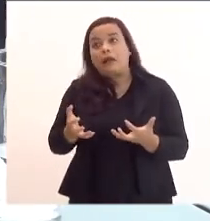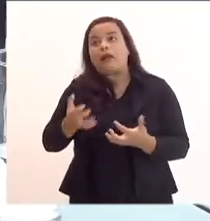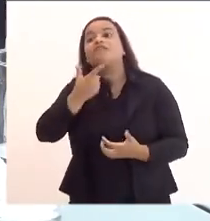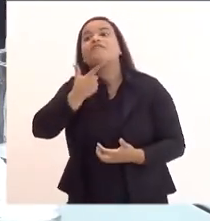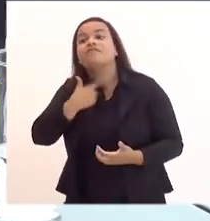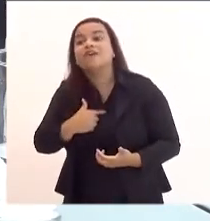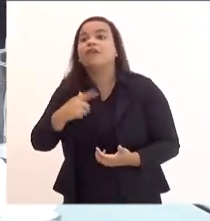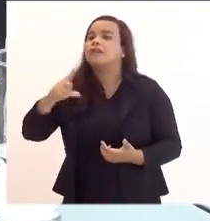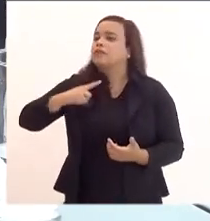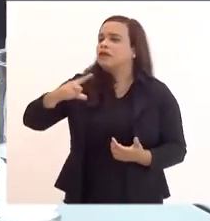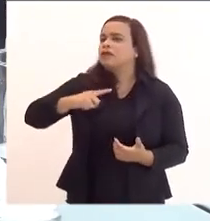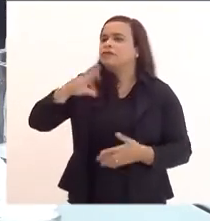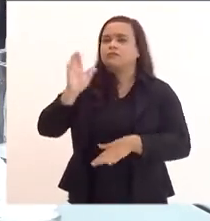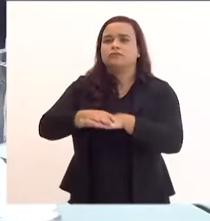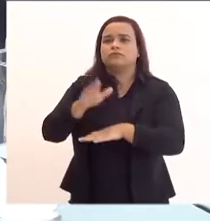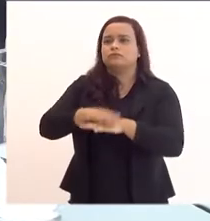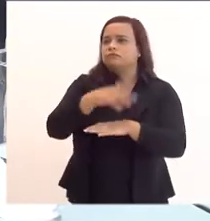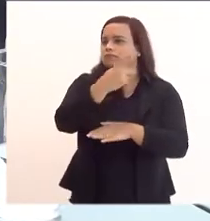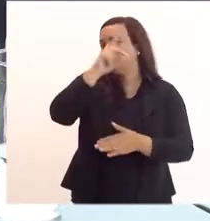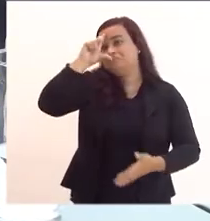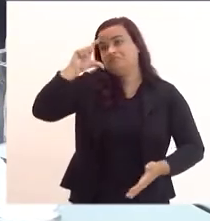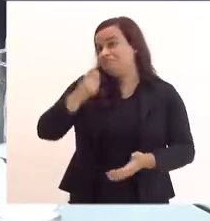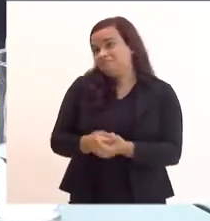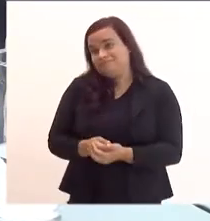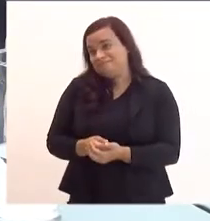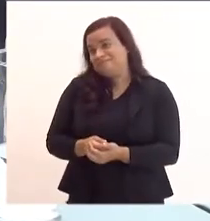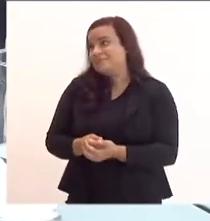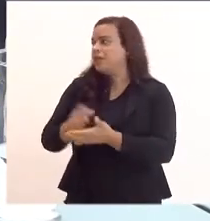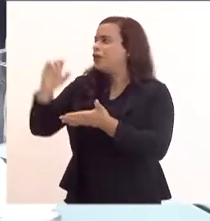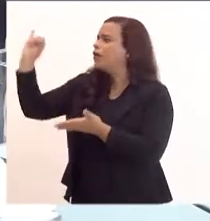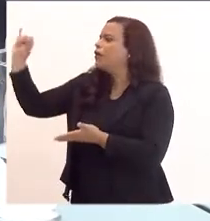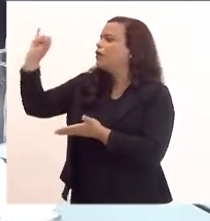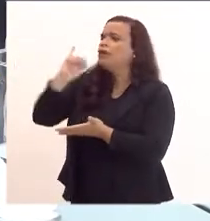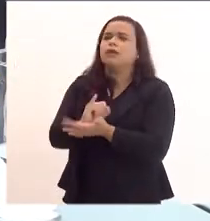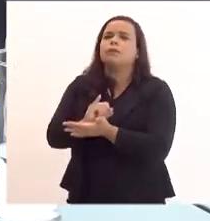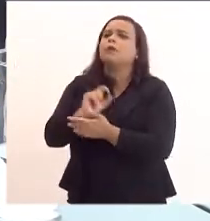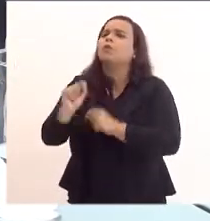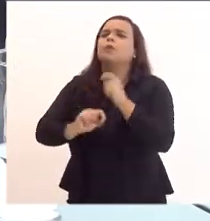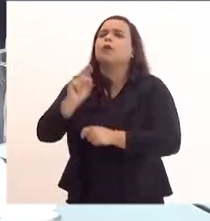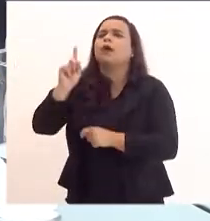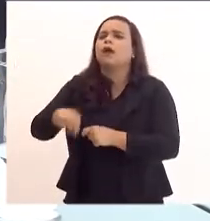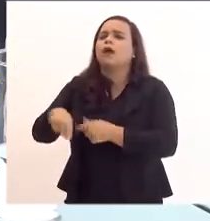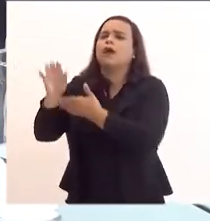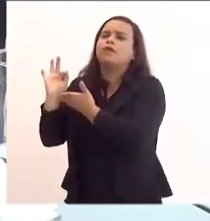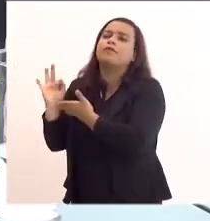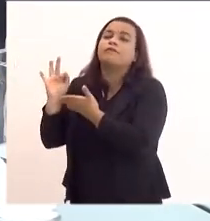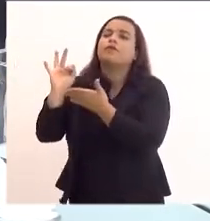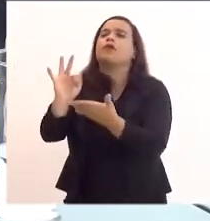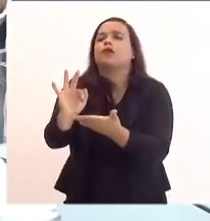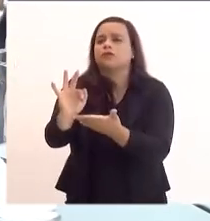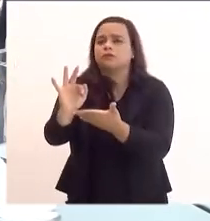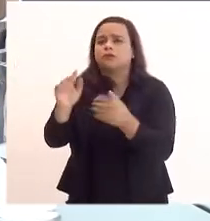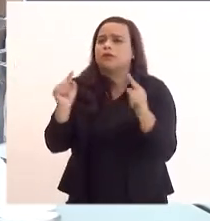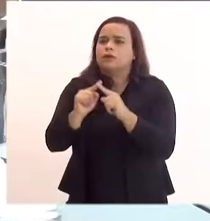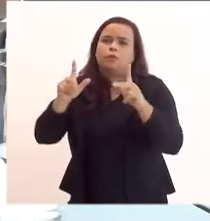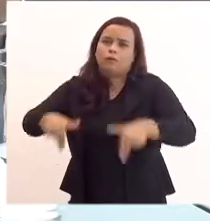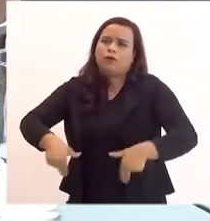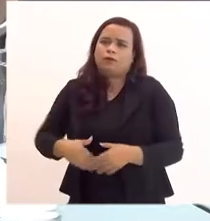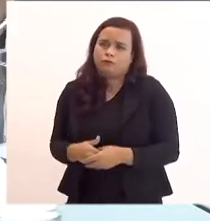desejarem. Verdade. Importar o que é? É fornecimento. Né? Isso aconteceu